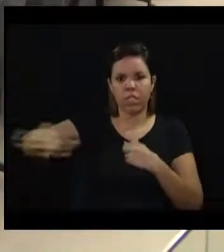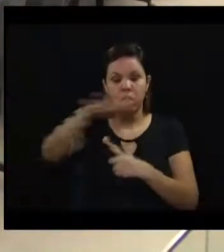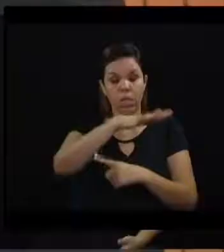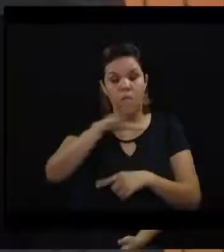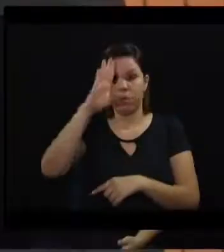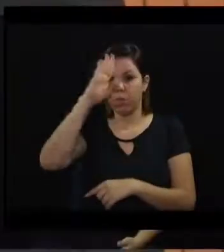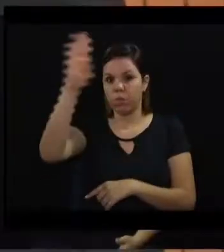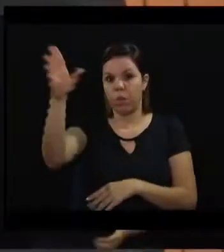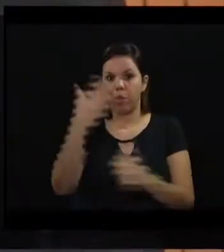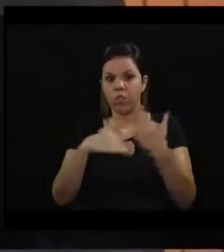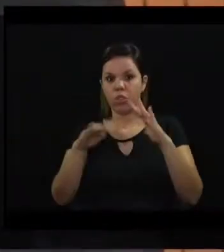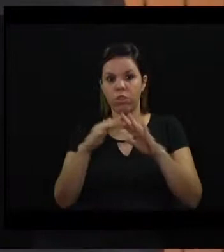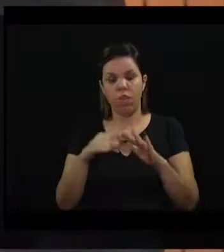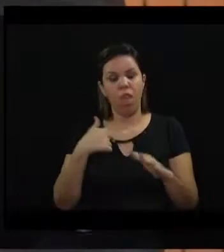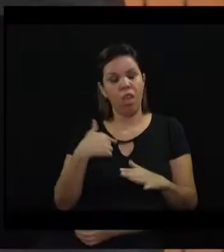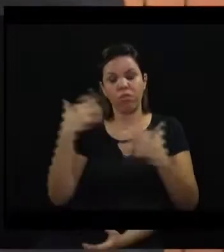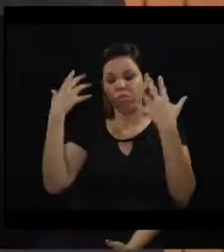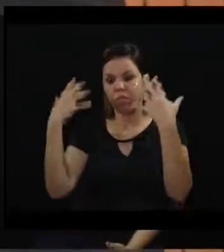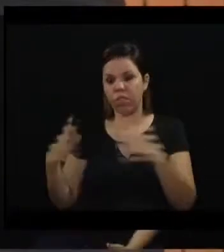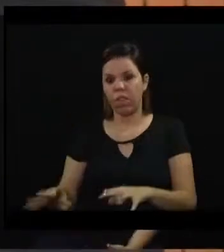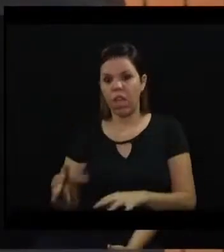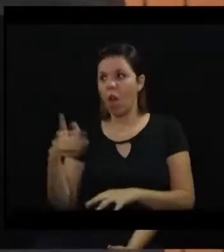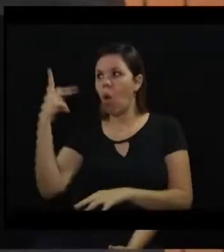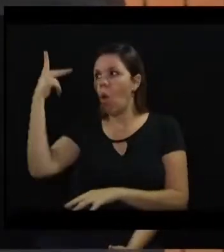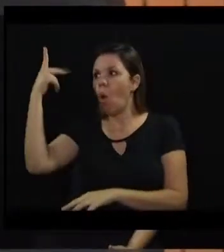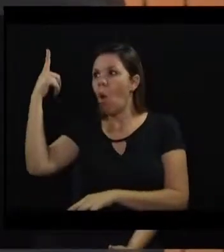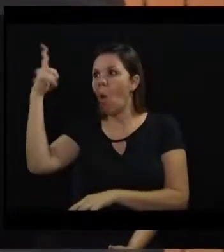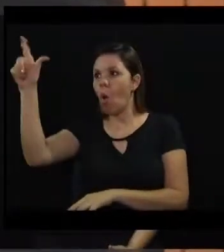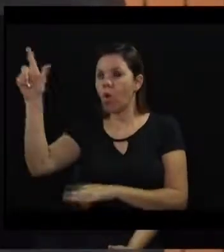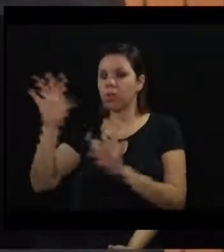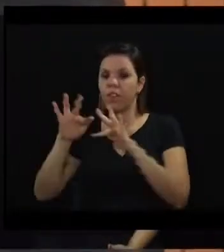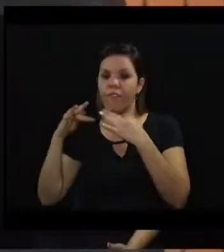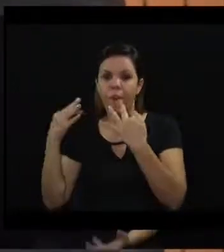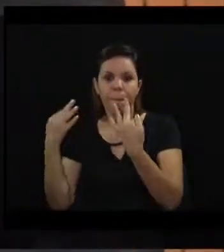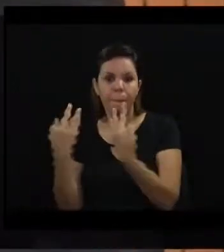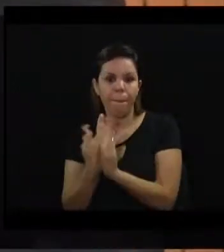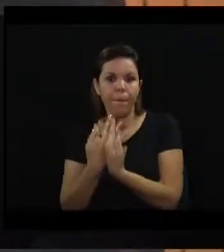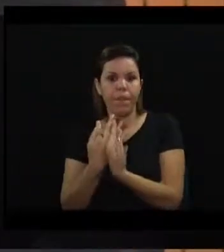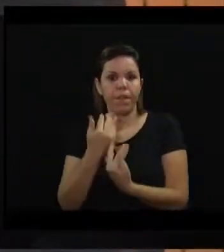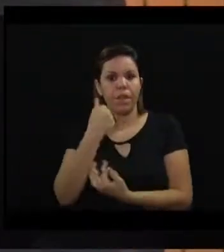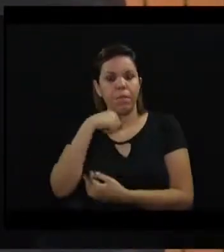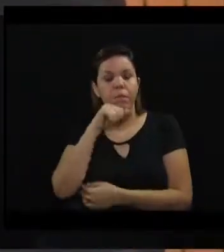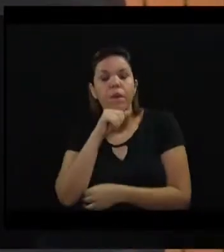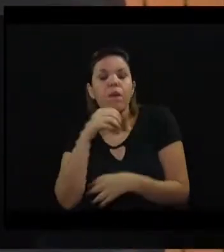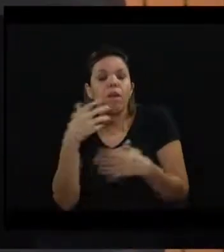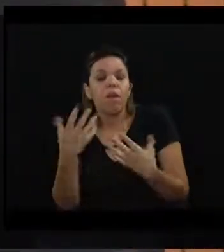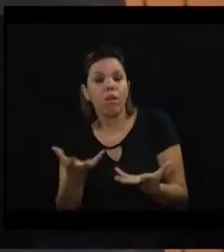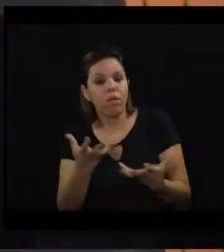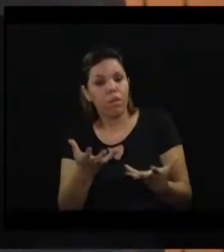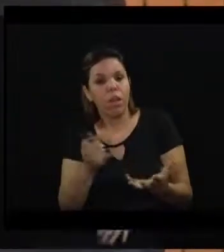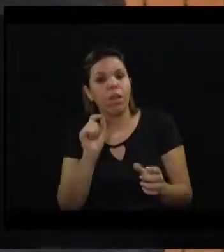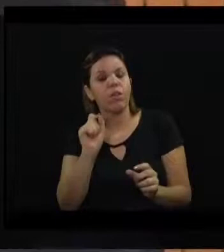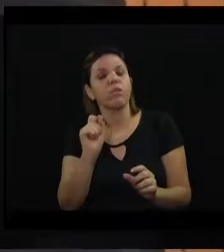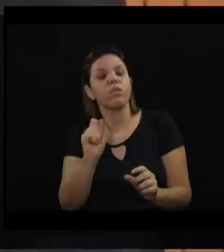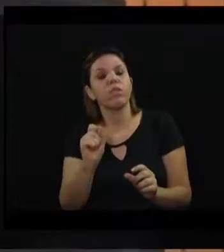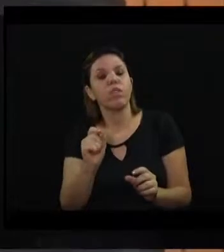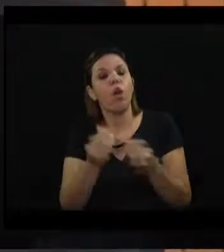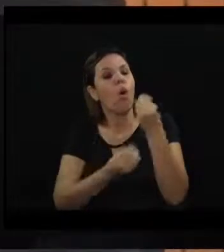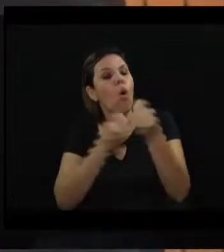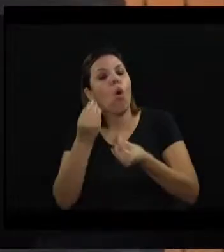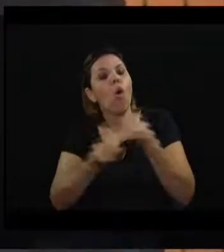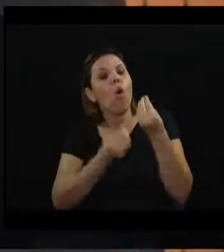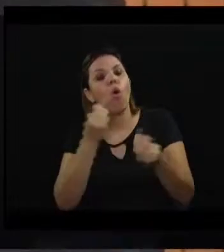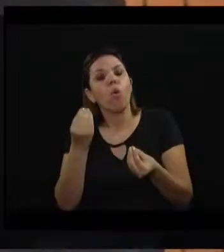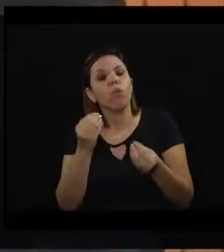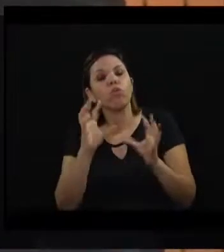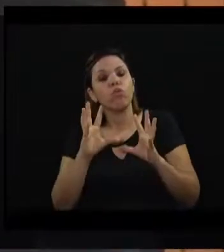universo escolar. Eu não quero isso para nenhum outro pai, eu não quero isso para nenhuma outra mãe. E como essas